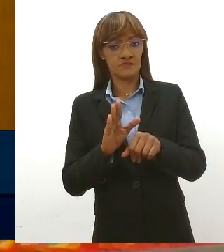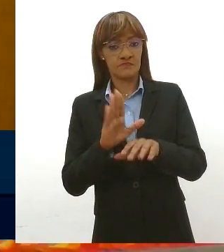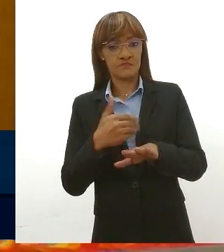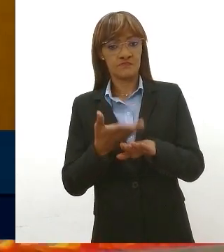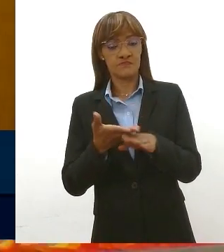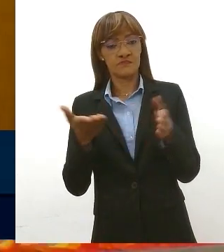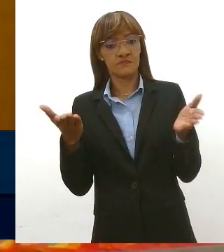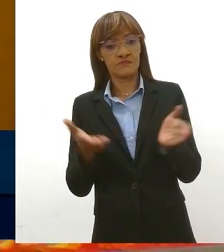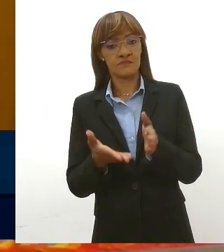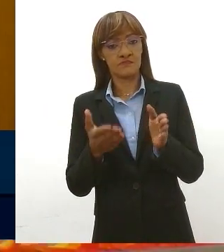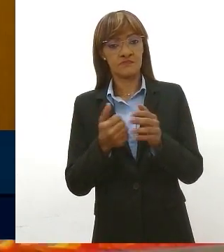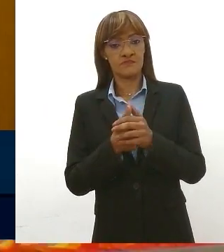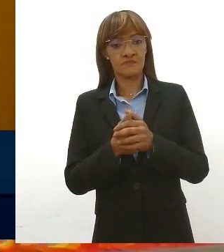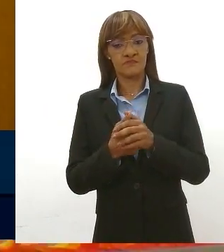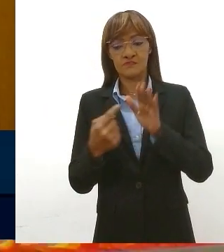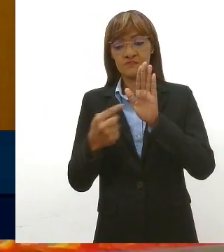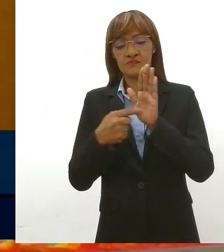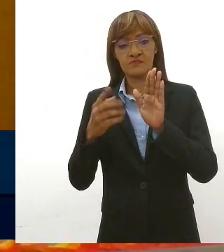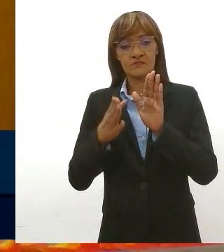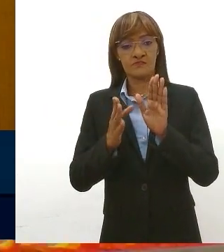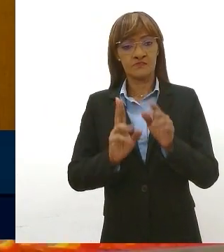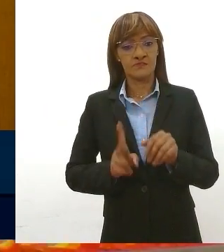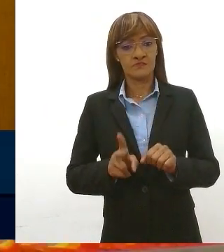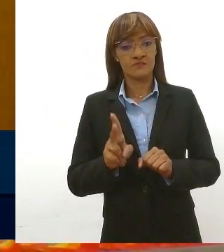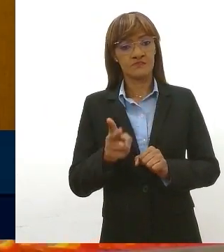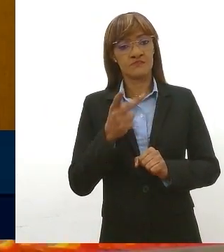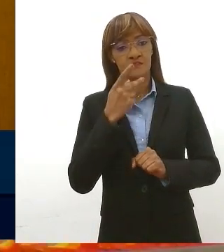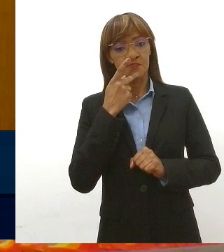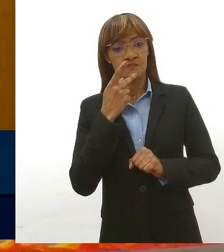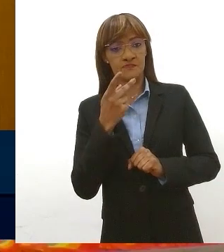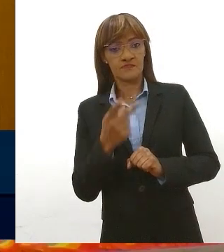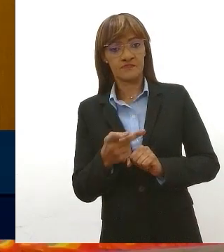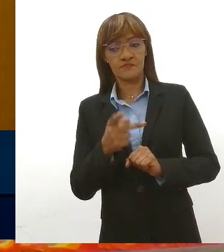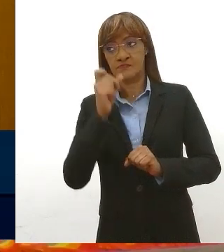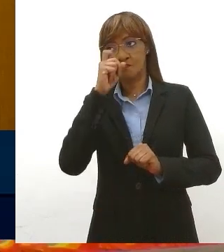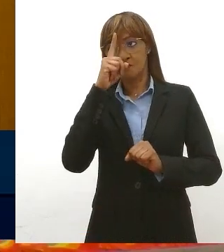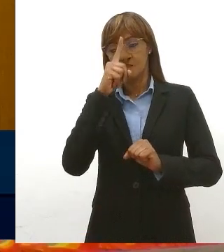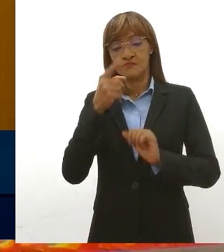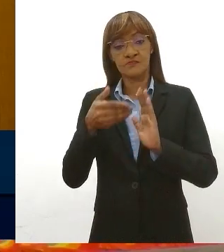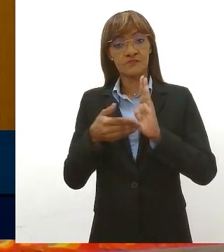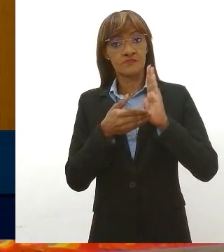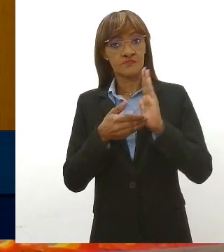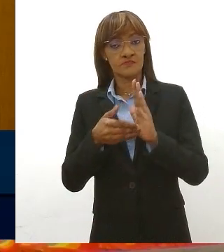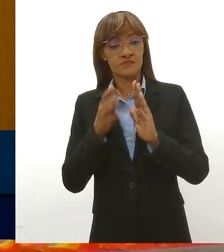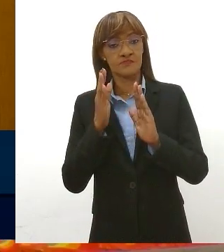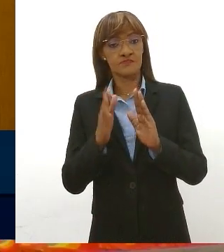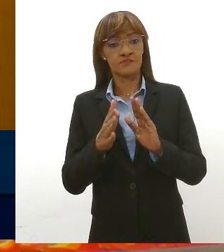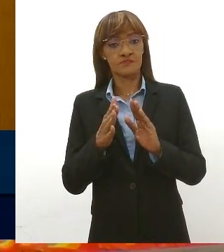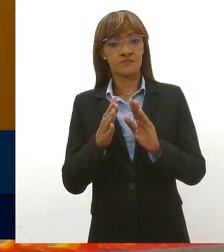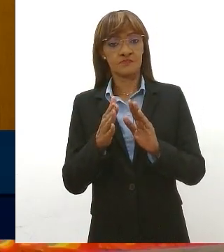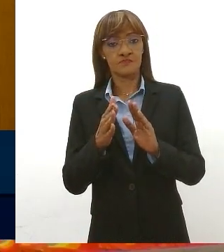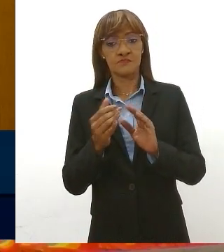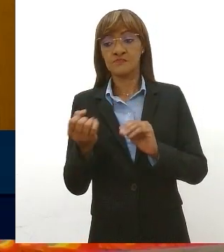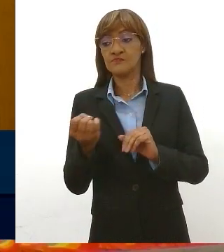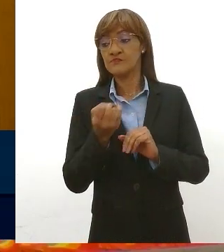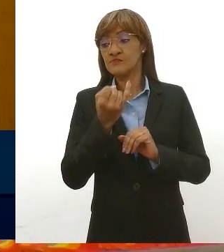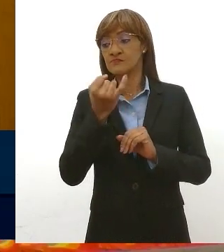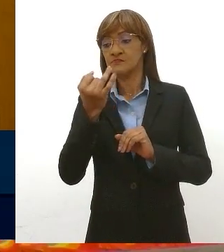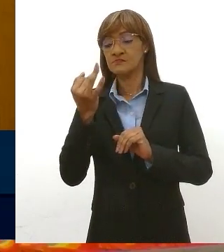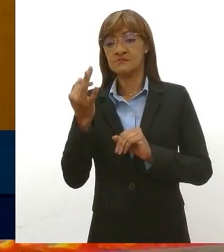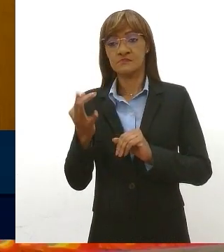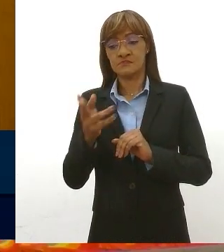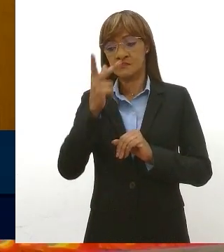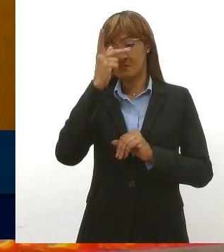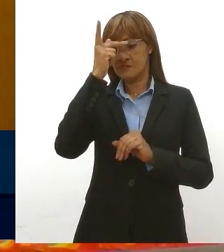que falo sobre a questão da maternidade, é um número muito grande de pessoas que fizeram a prova